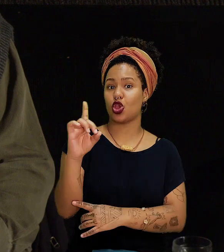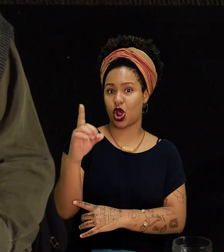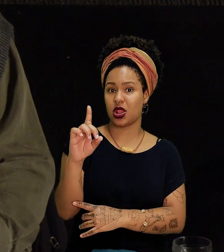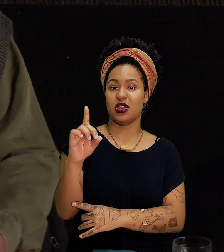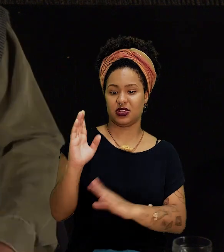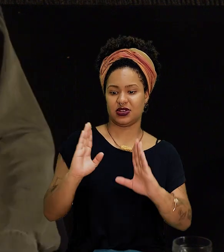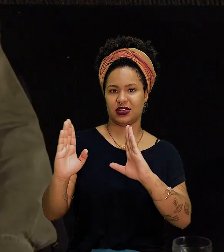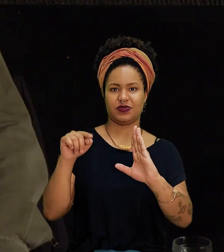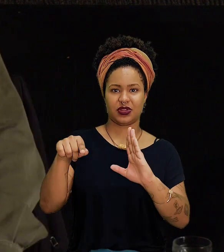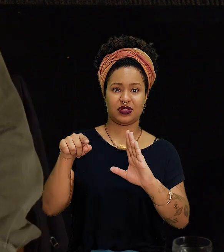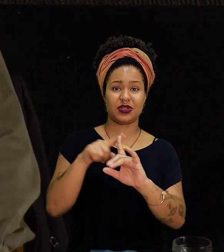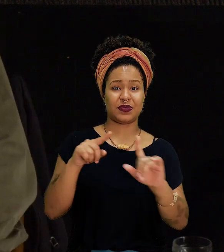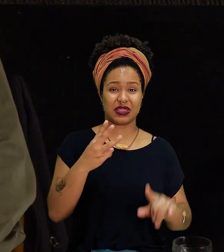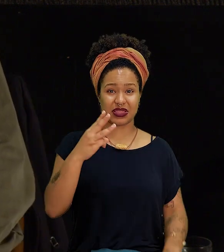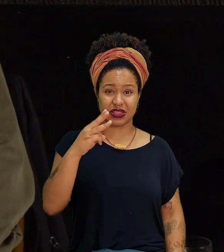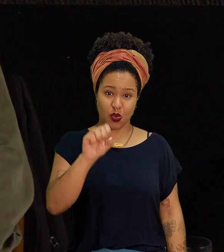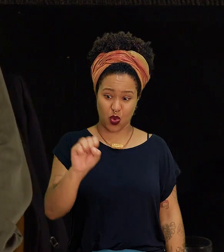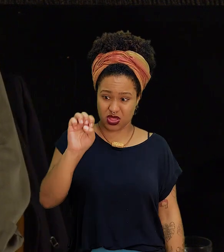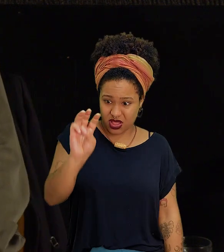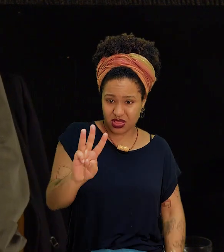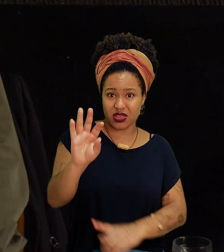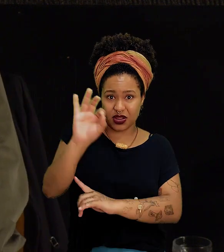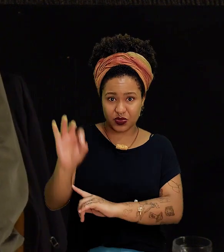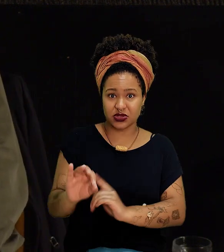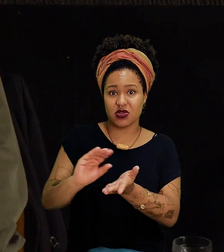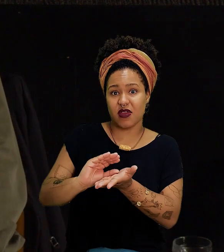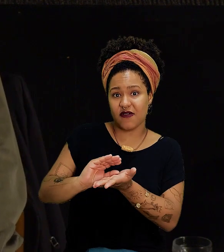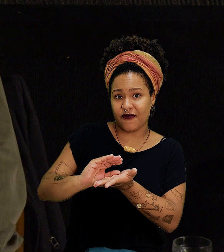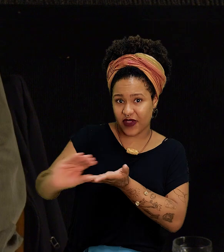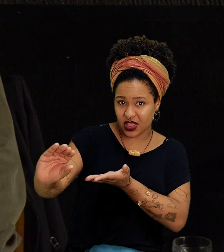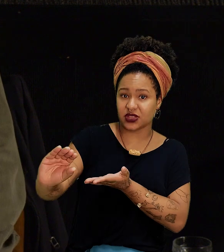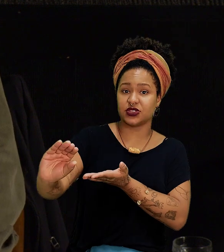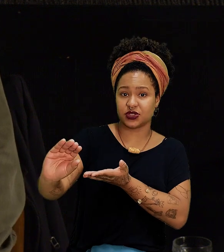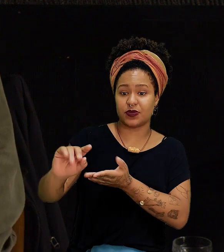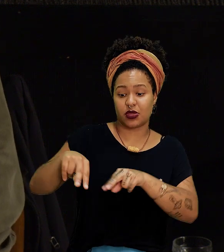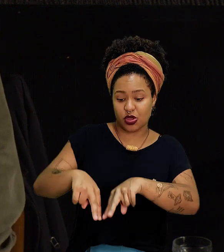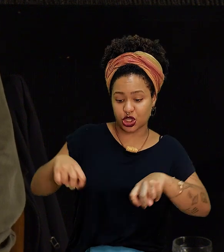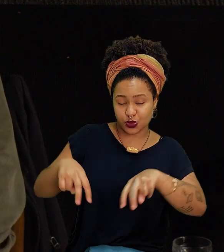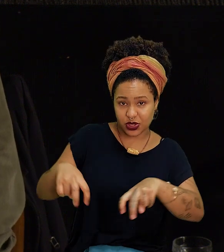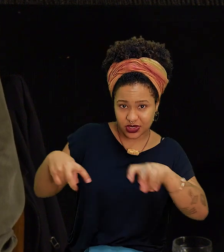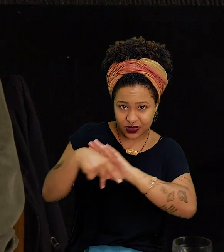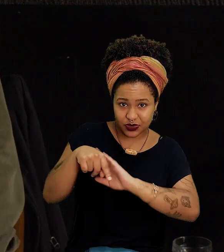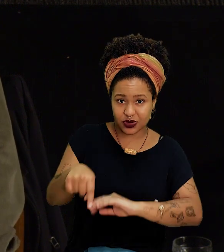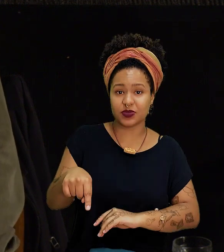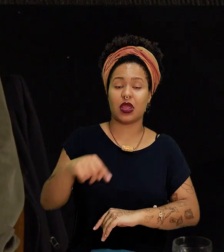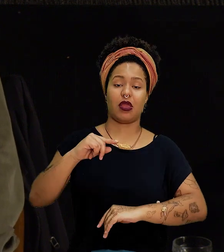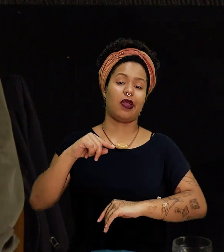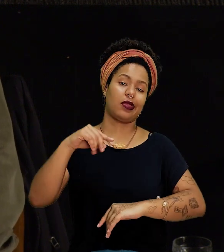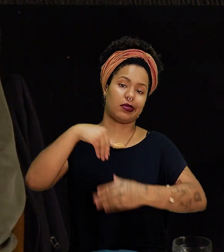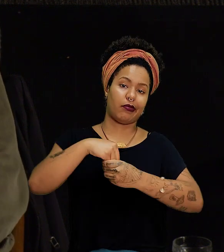período, sendo 83% investimento na exploração